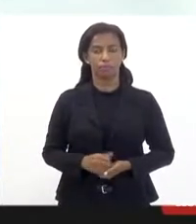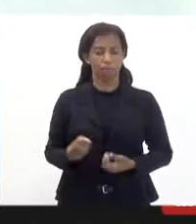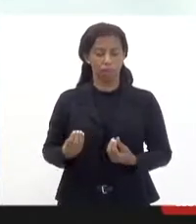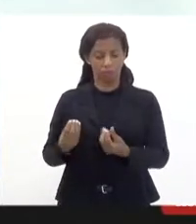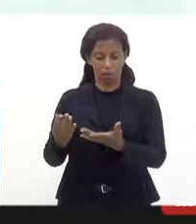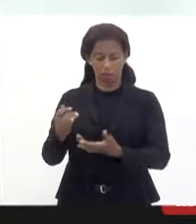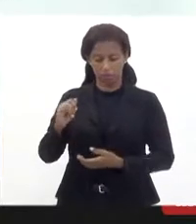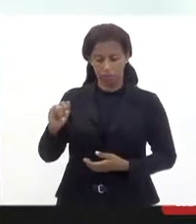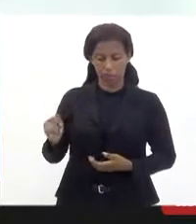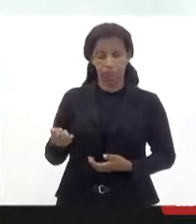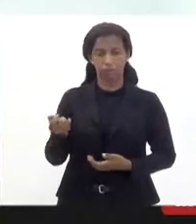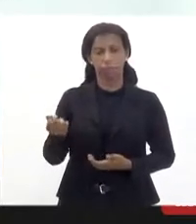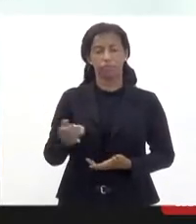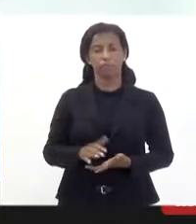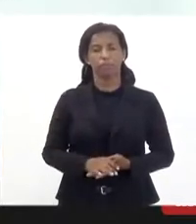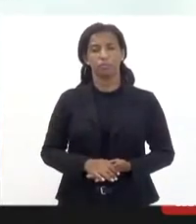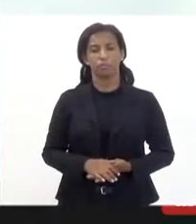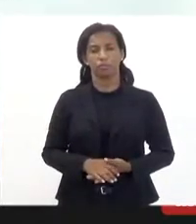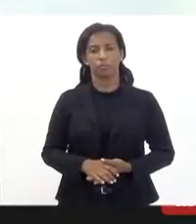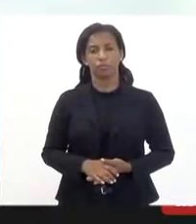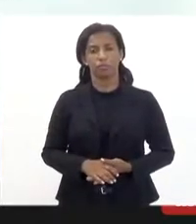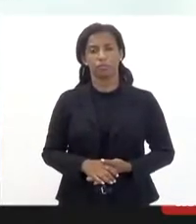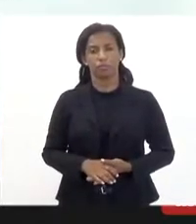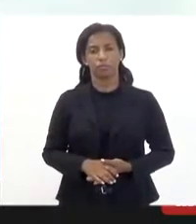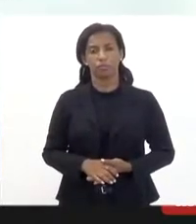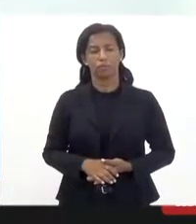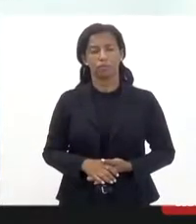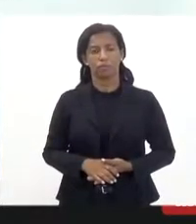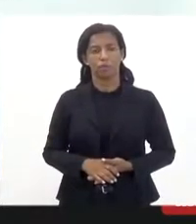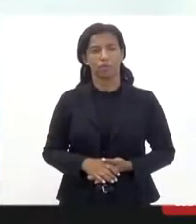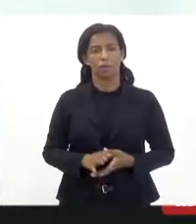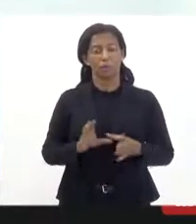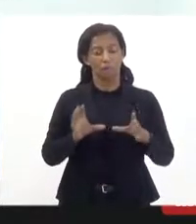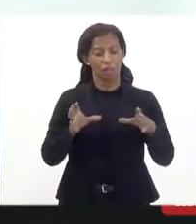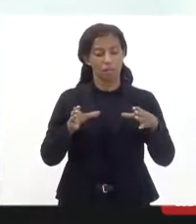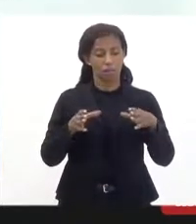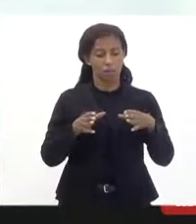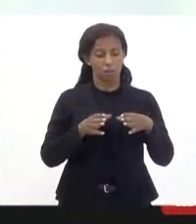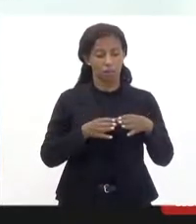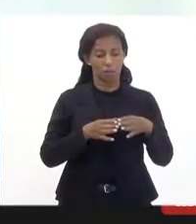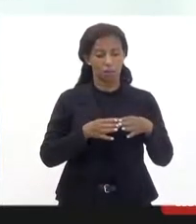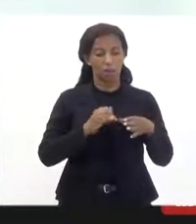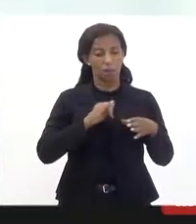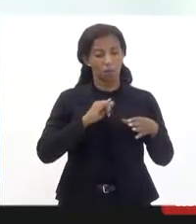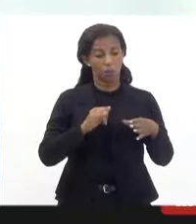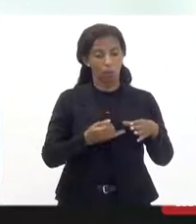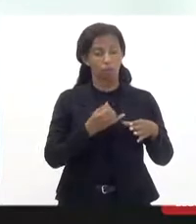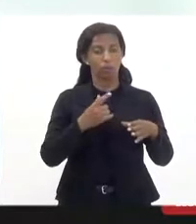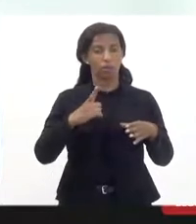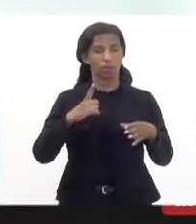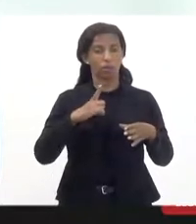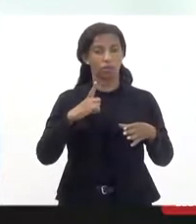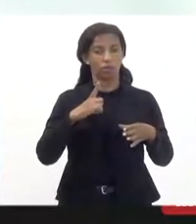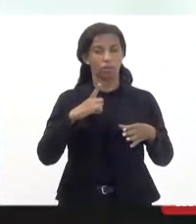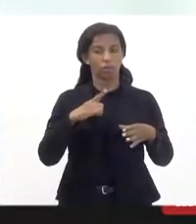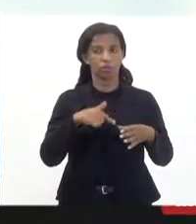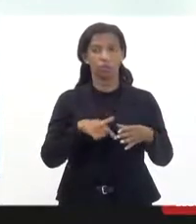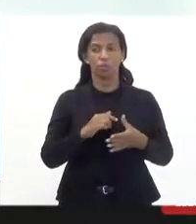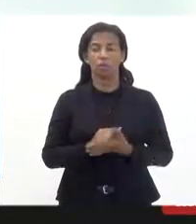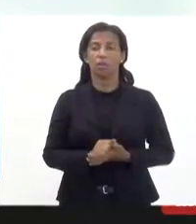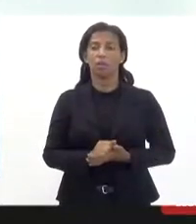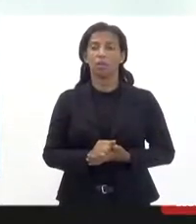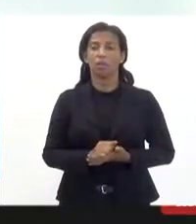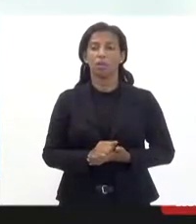oportunizando essa possibilidade de se ter o refis. Esse